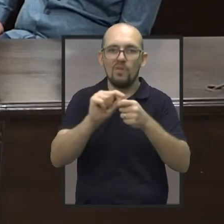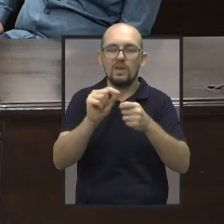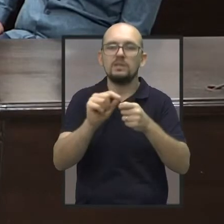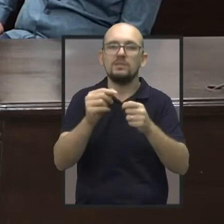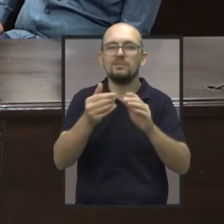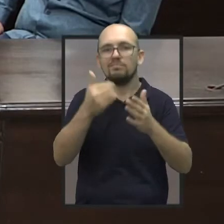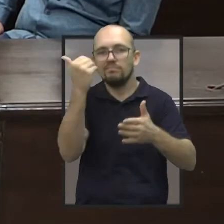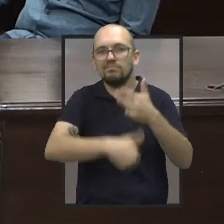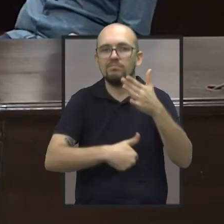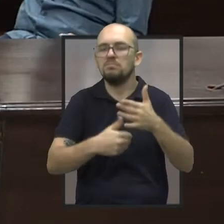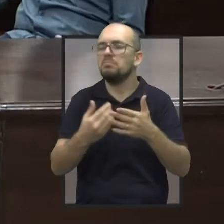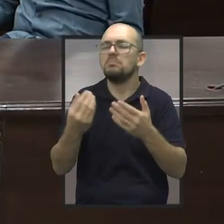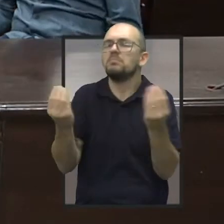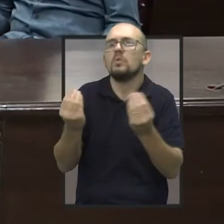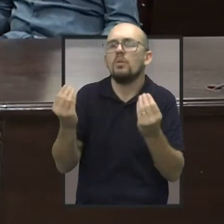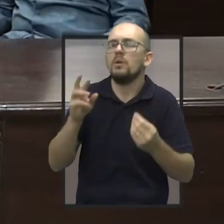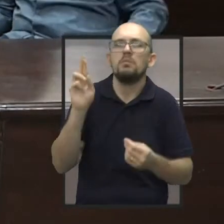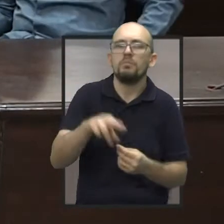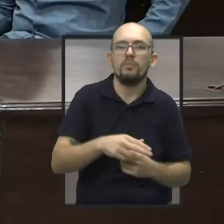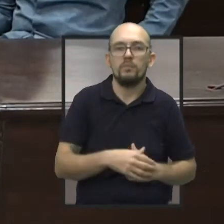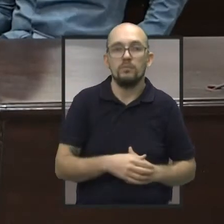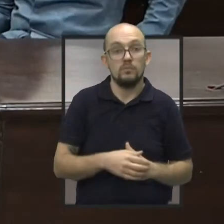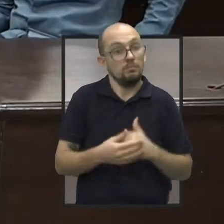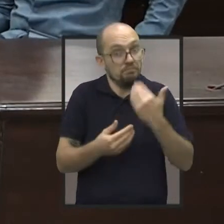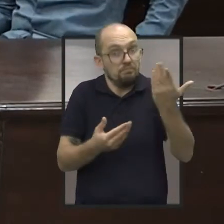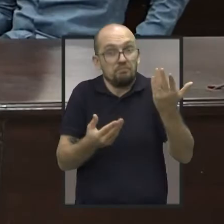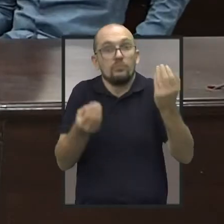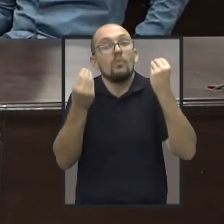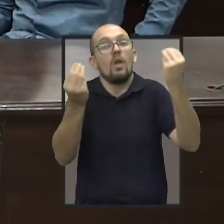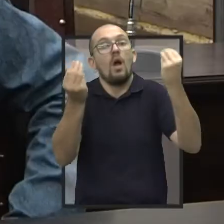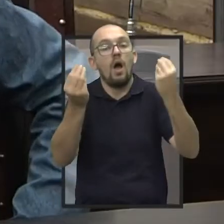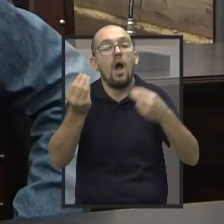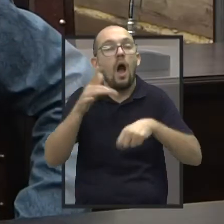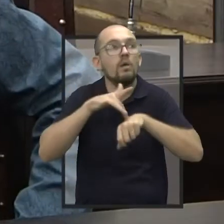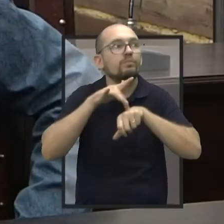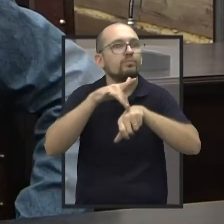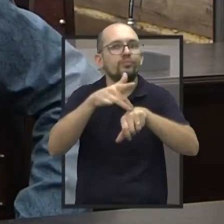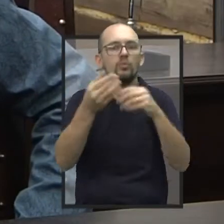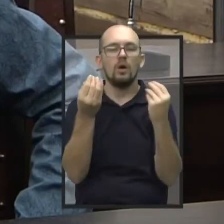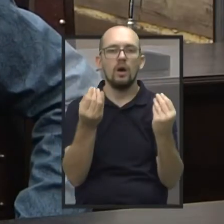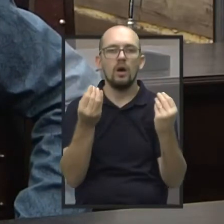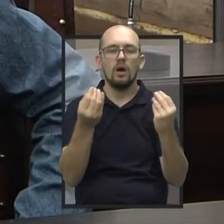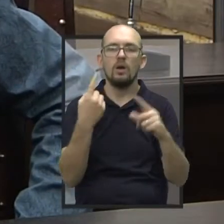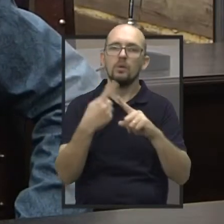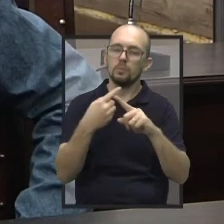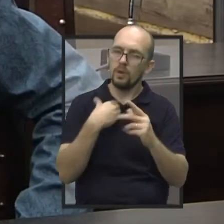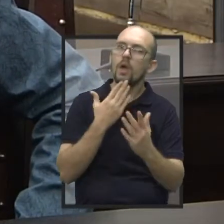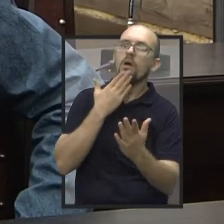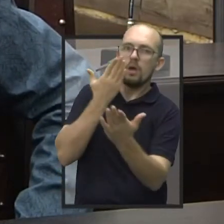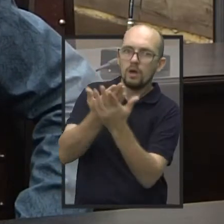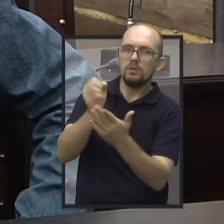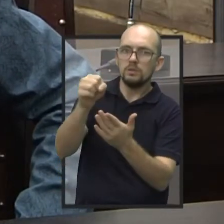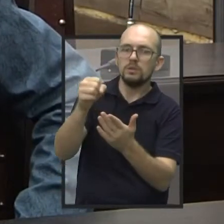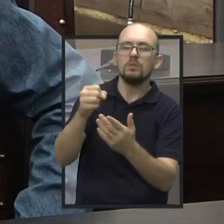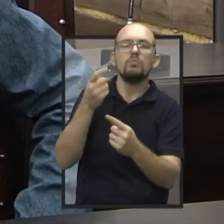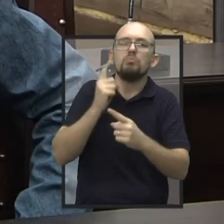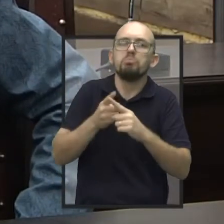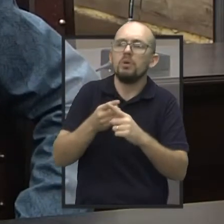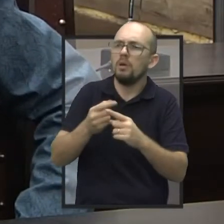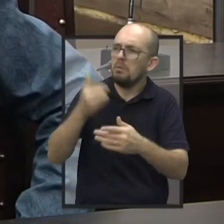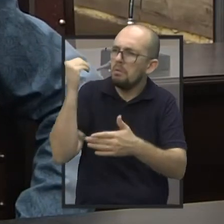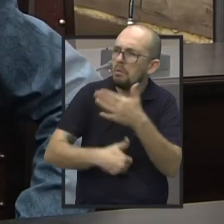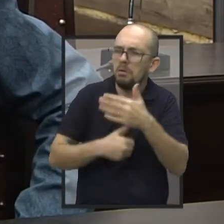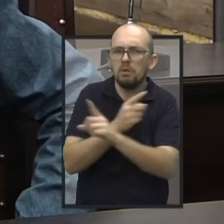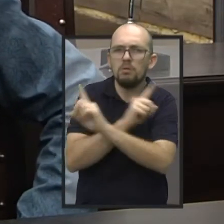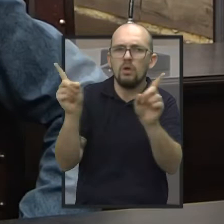Como é que está essa situação? Sim, é outro absurdo. Eu fiz o requerimento indagando aí a possibilidade de não descontar e